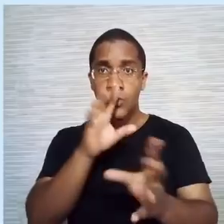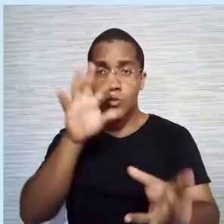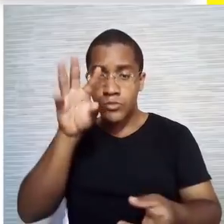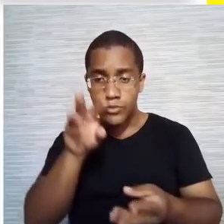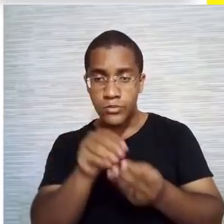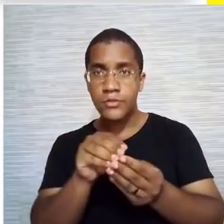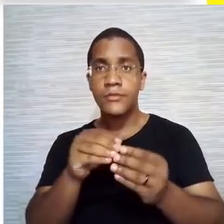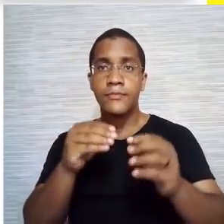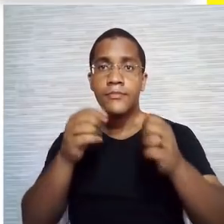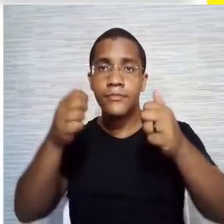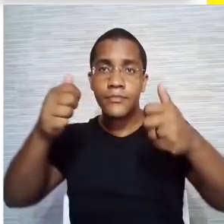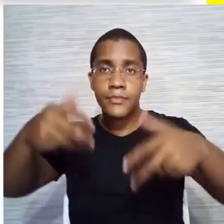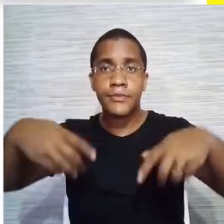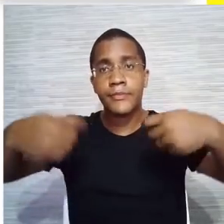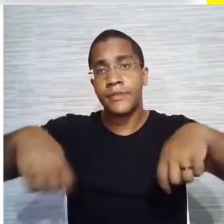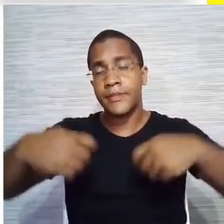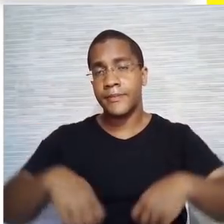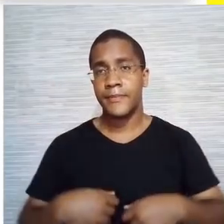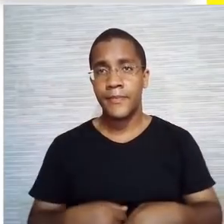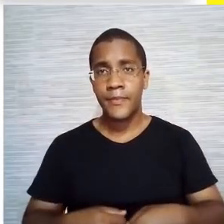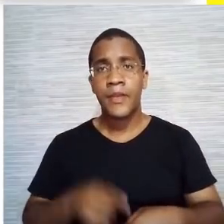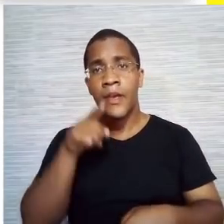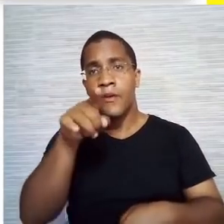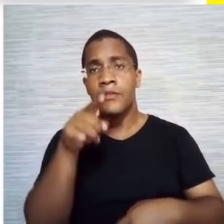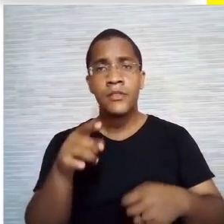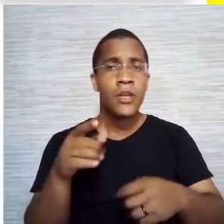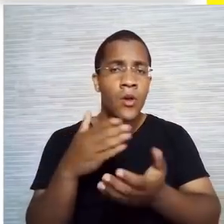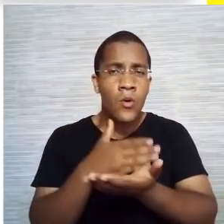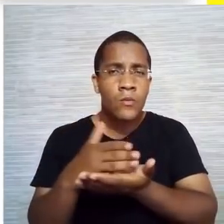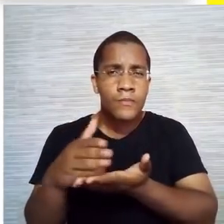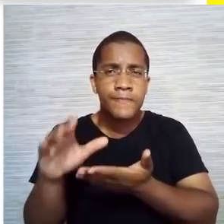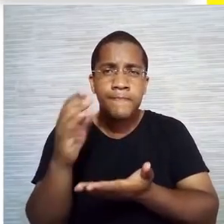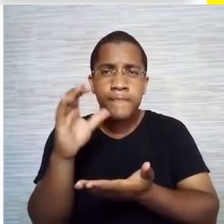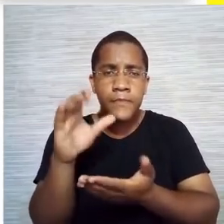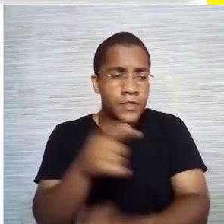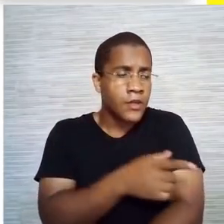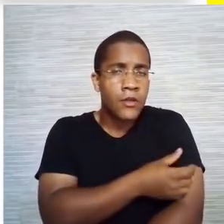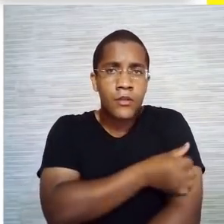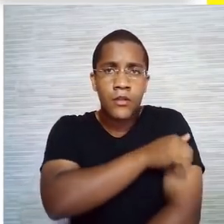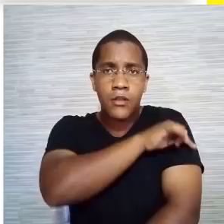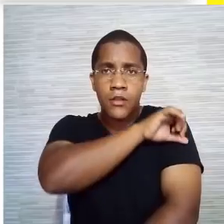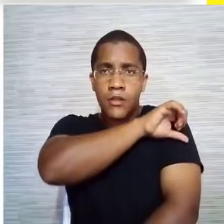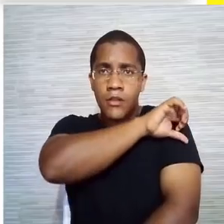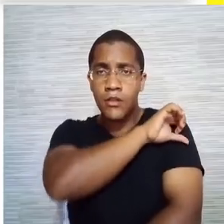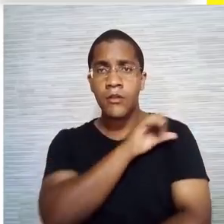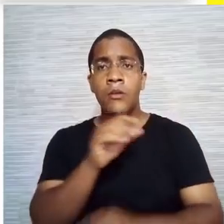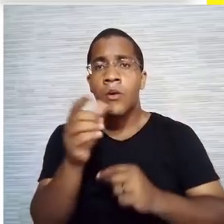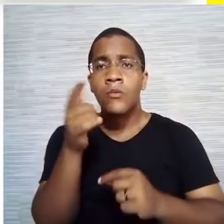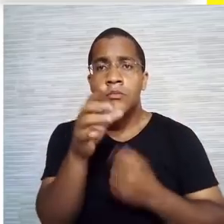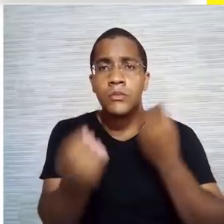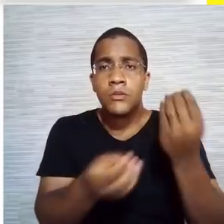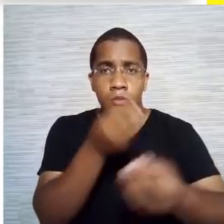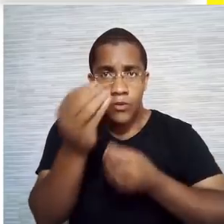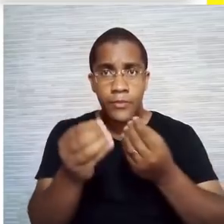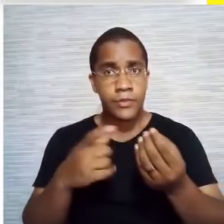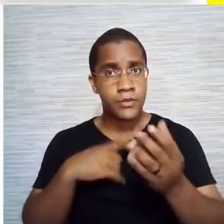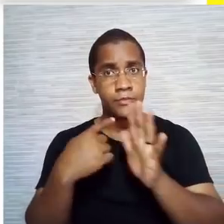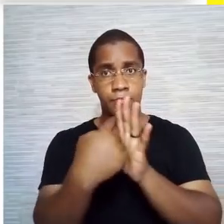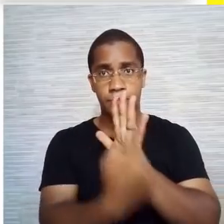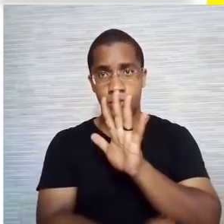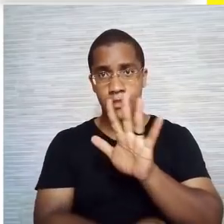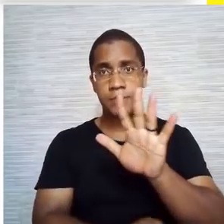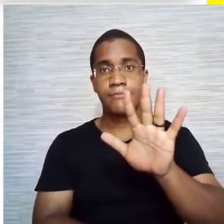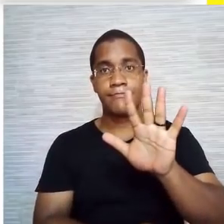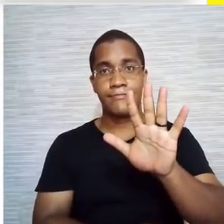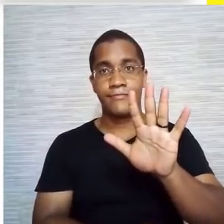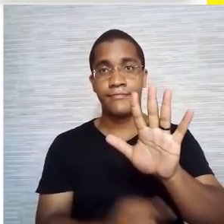você teve. Situações essenciais para a iniciação científica do 6º ao 9º ano. Vamos lá, nós temos 5 pontos